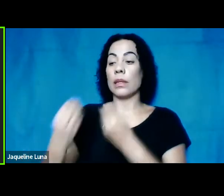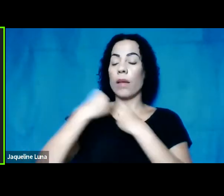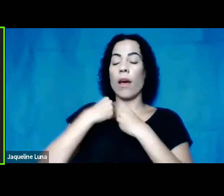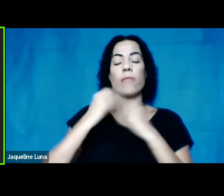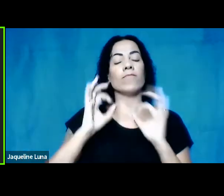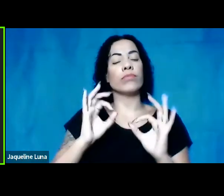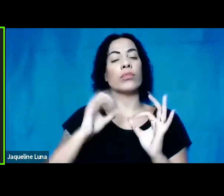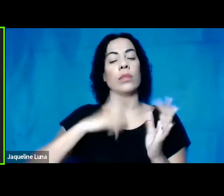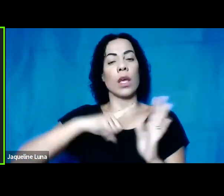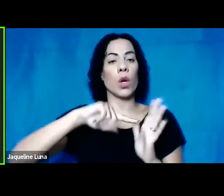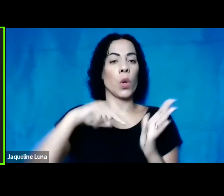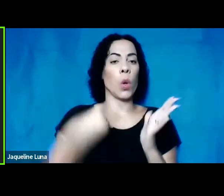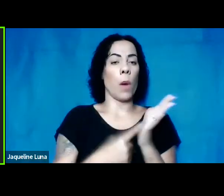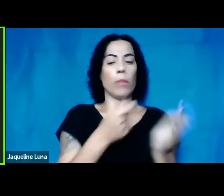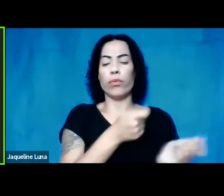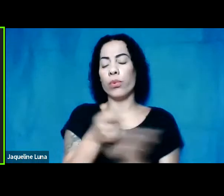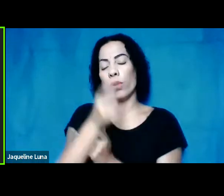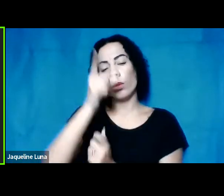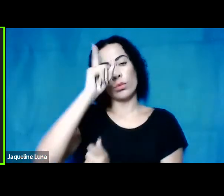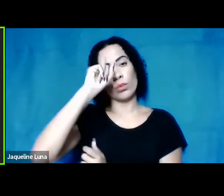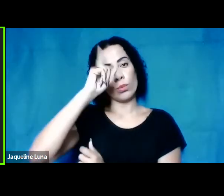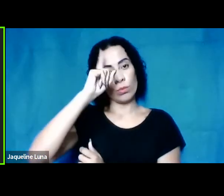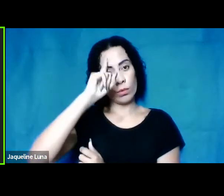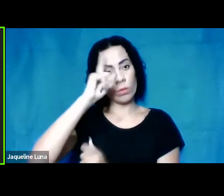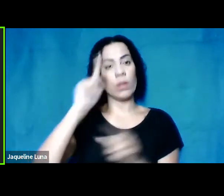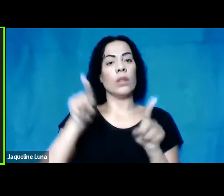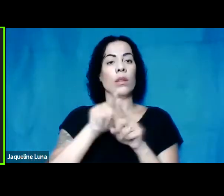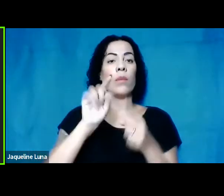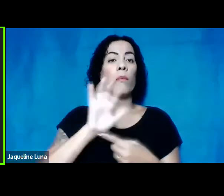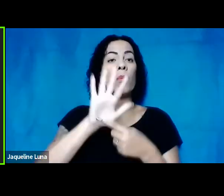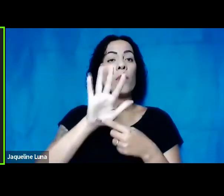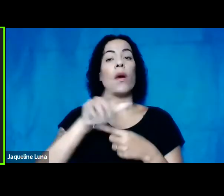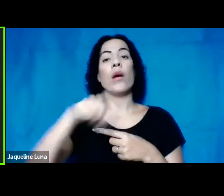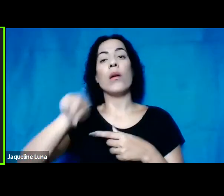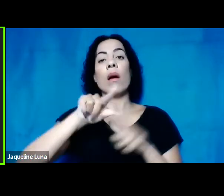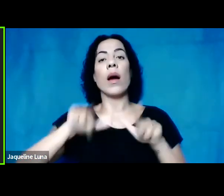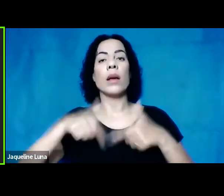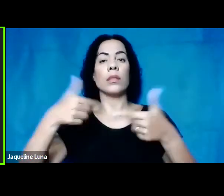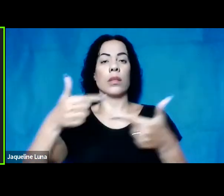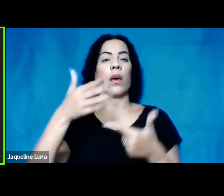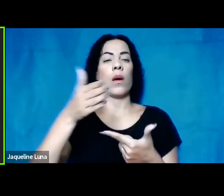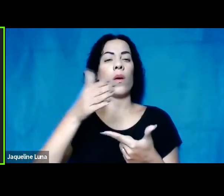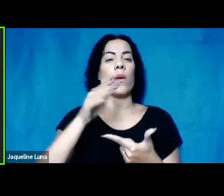diário, também ilustrado aí pelas ações da Rádio na fala